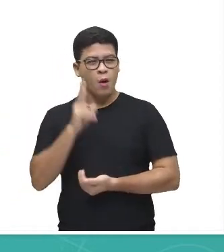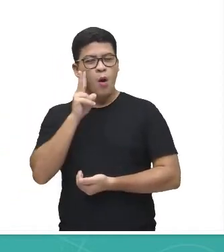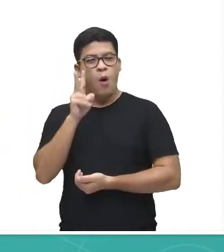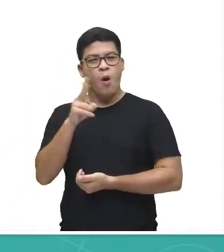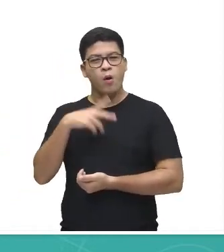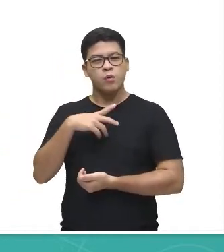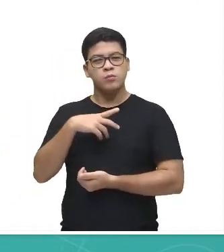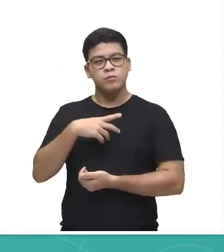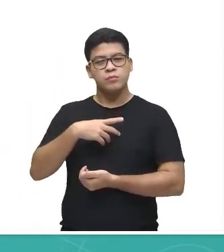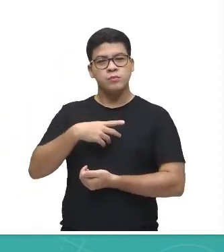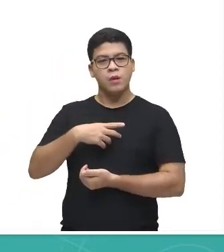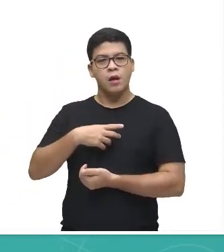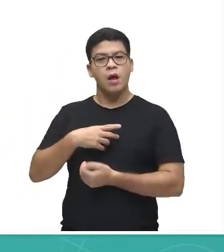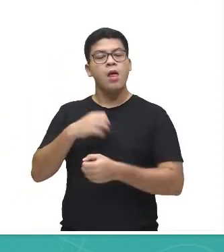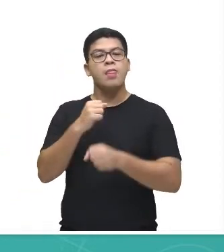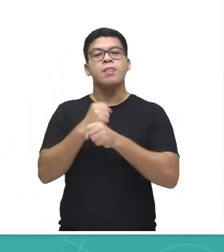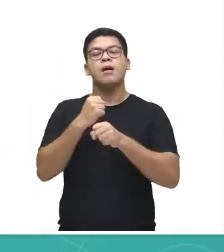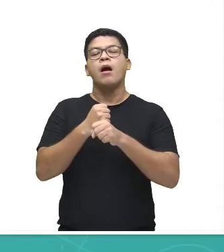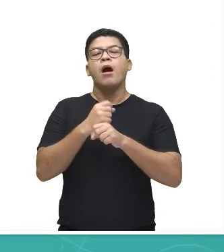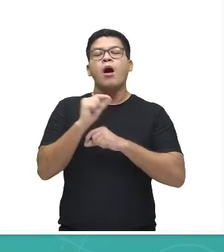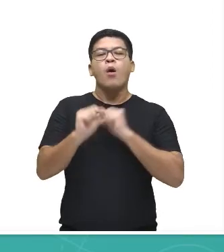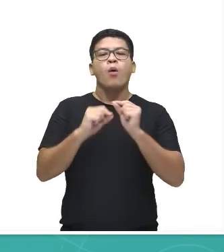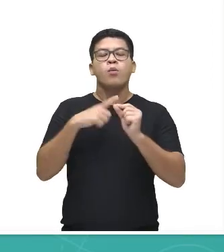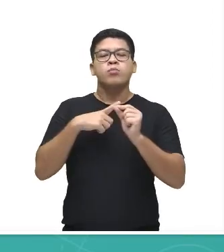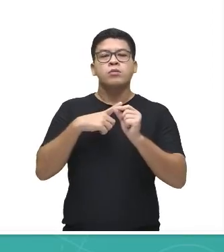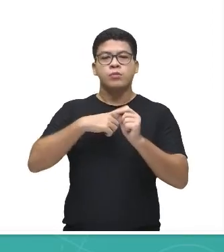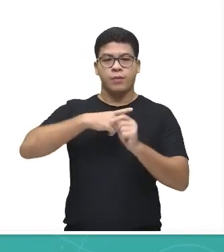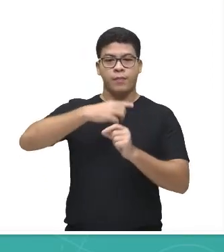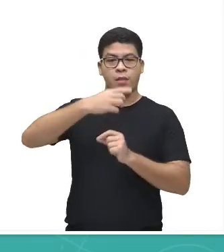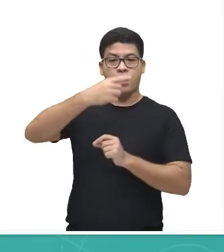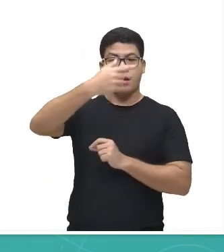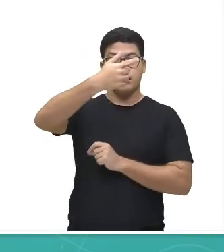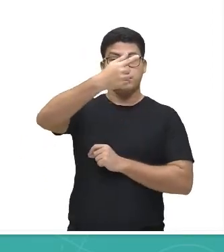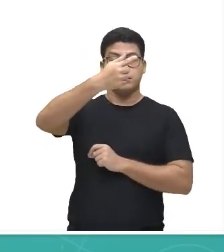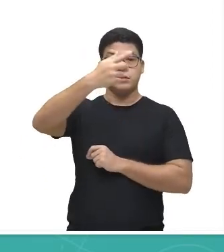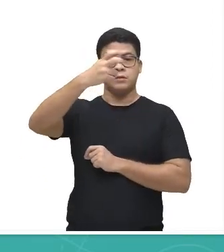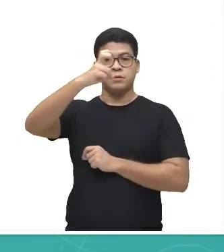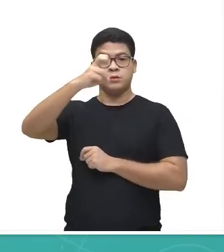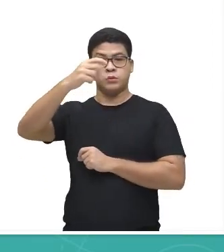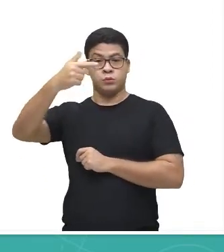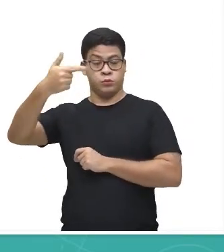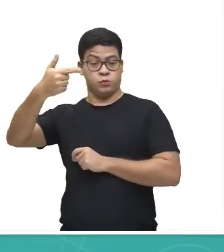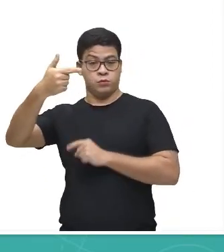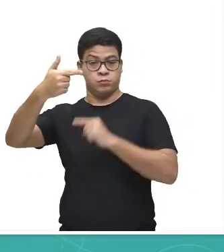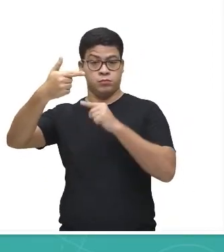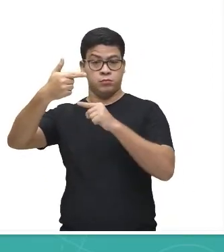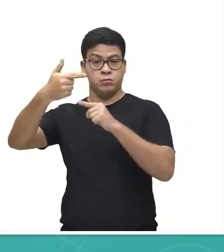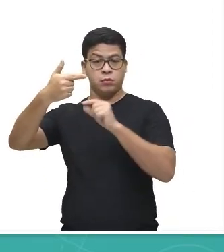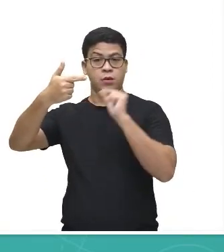representado pelo 7, ele está representando o grupo aí dos 700. São